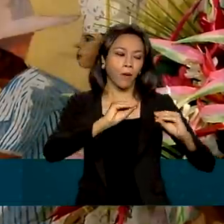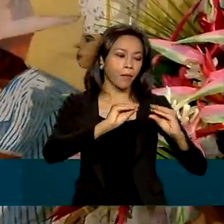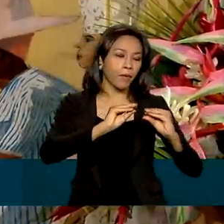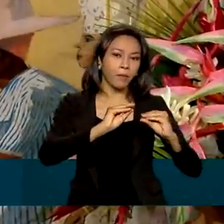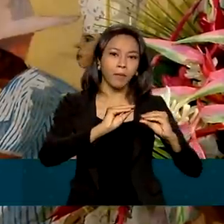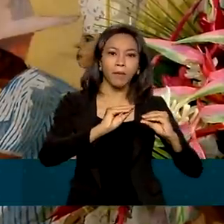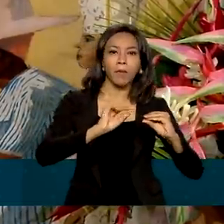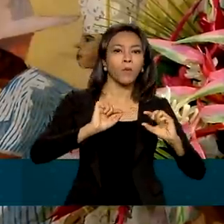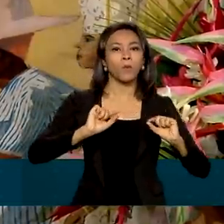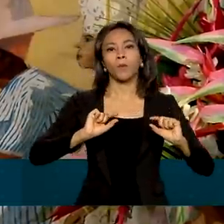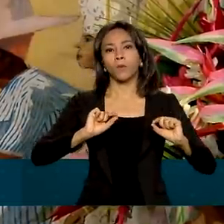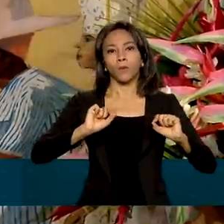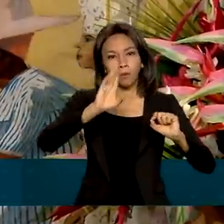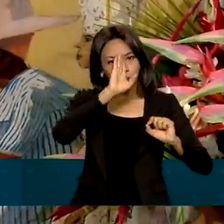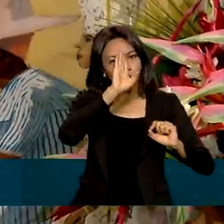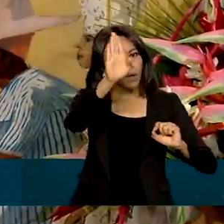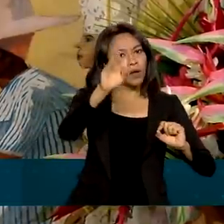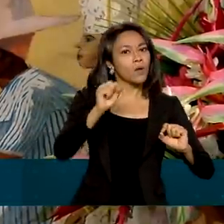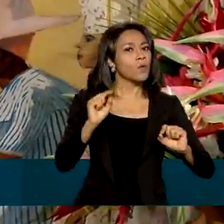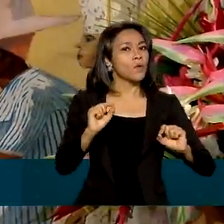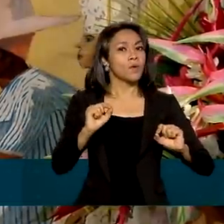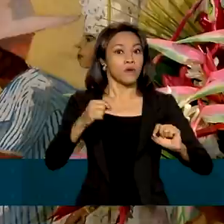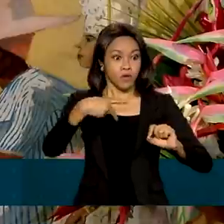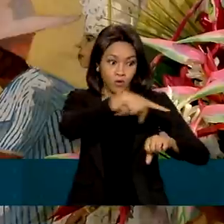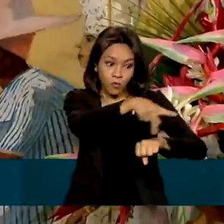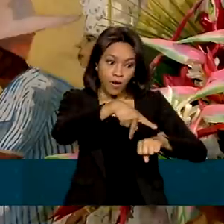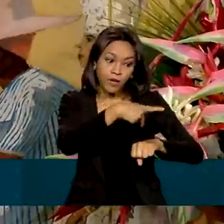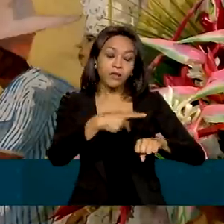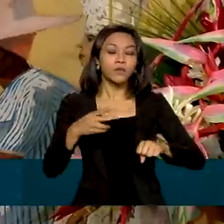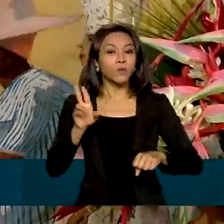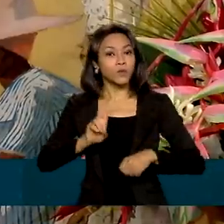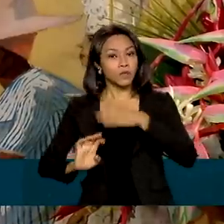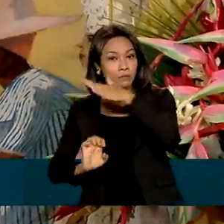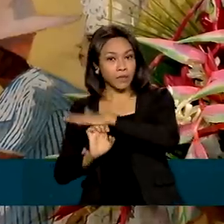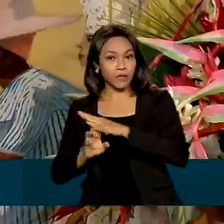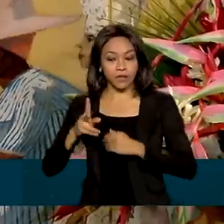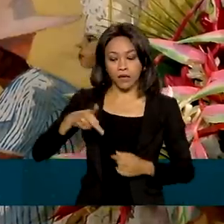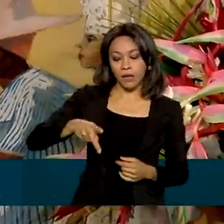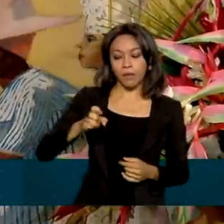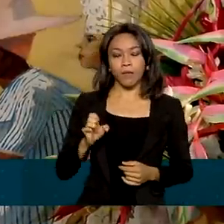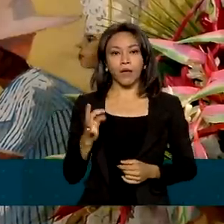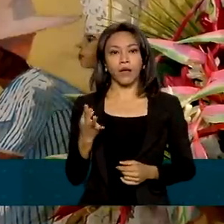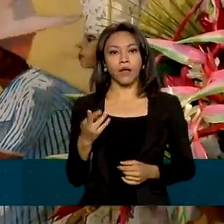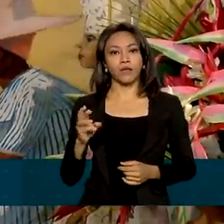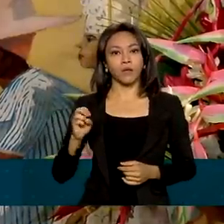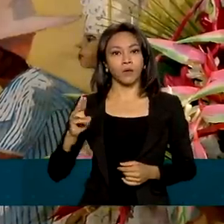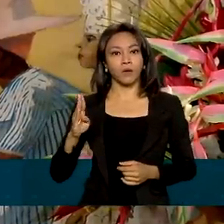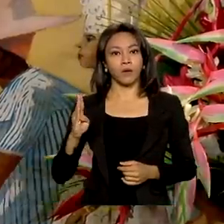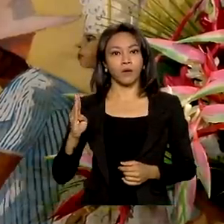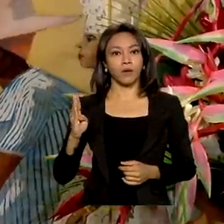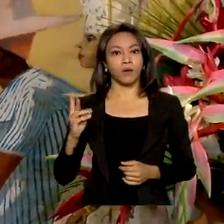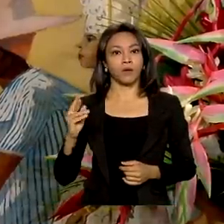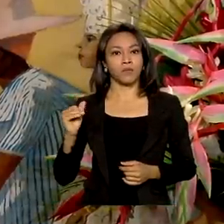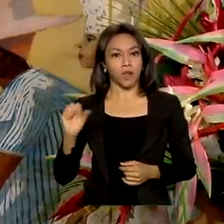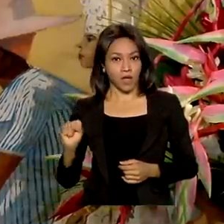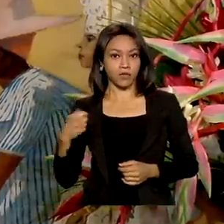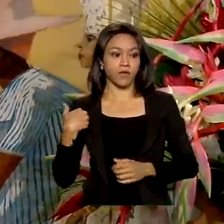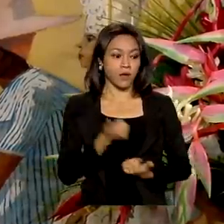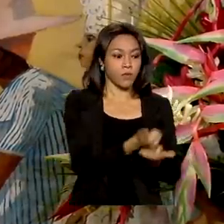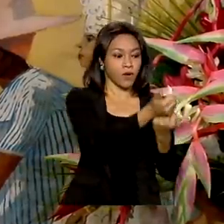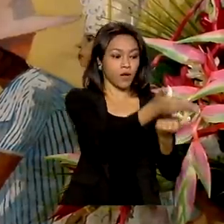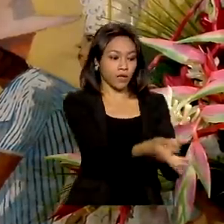da possível prioridade para que o país através da Petrobras Vem aqui colaborar na prospecção